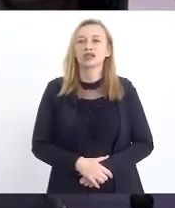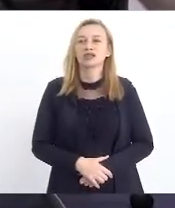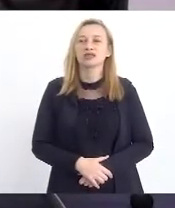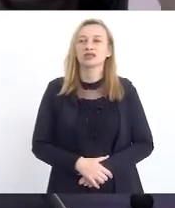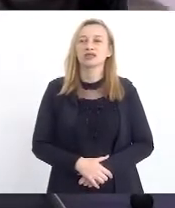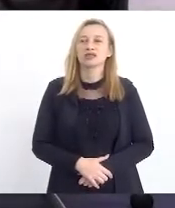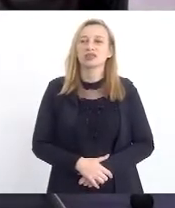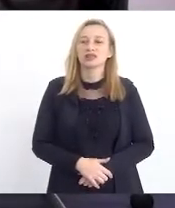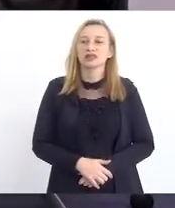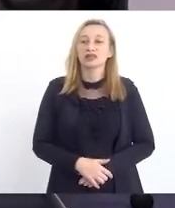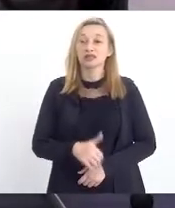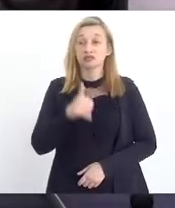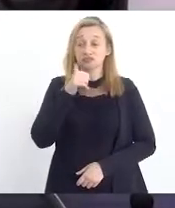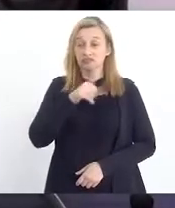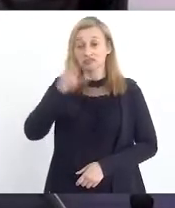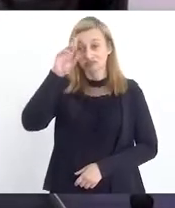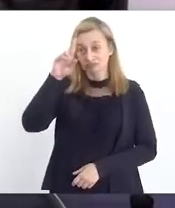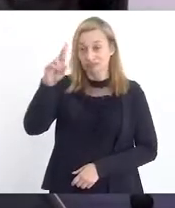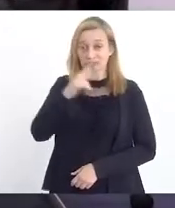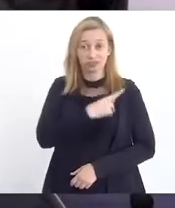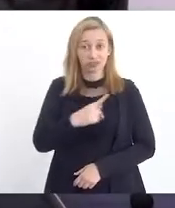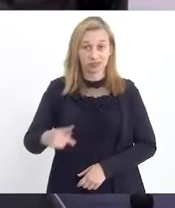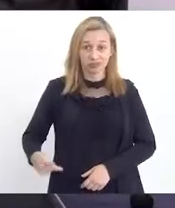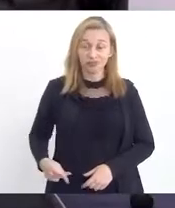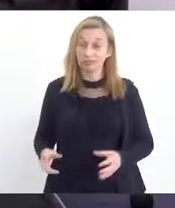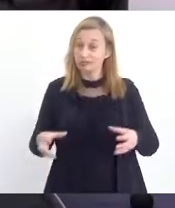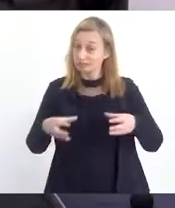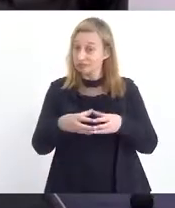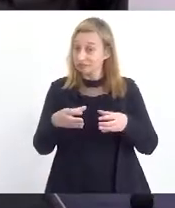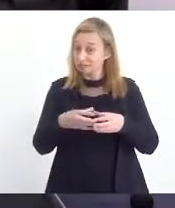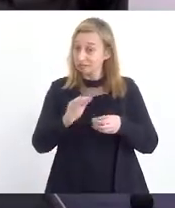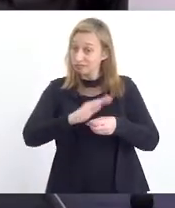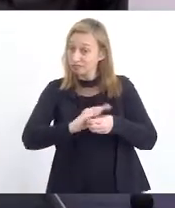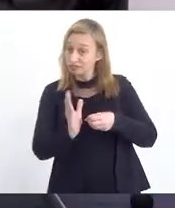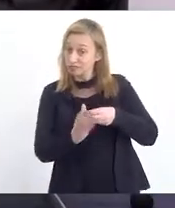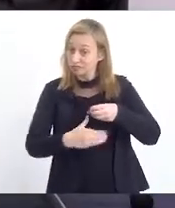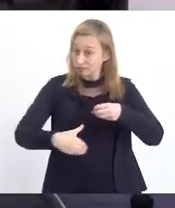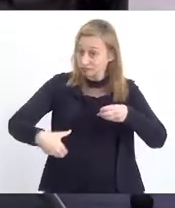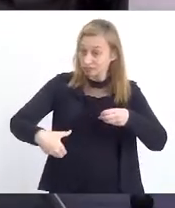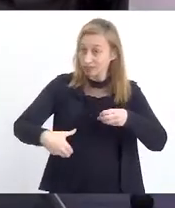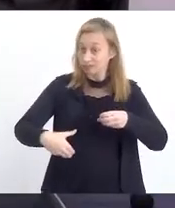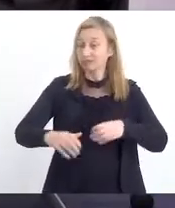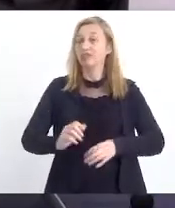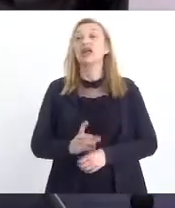Senhora presidente da Comissão de Saneamento,